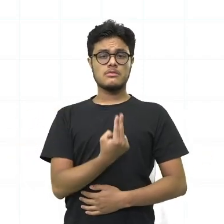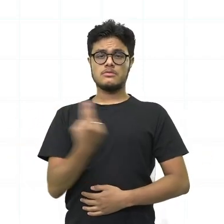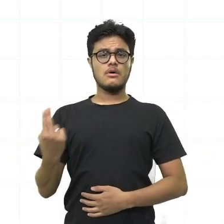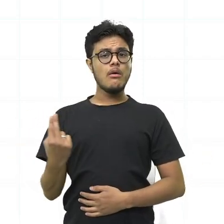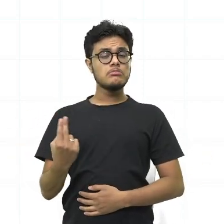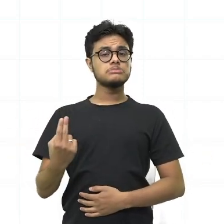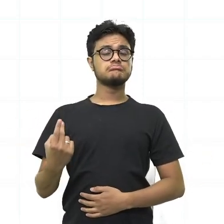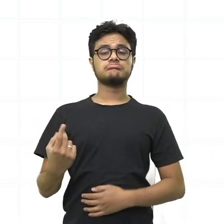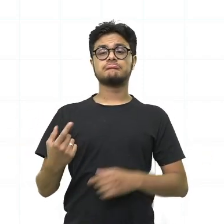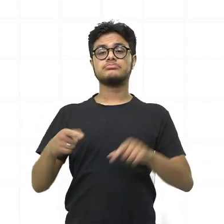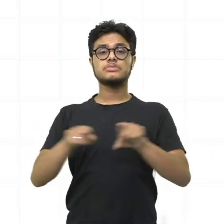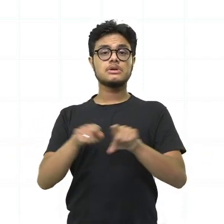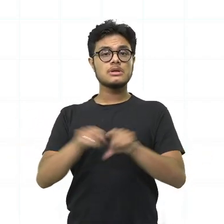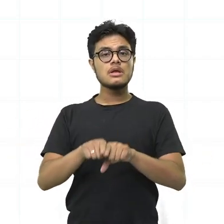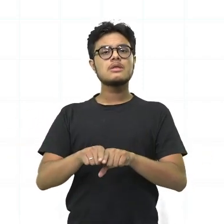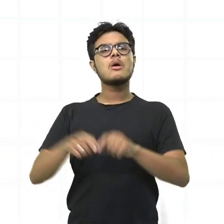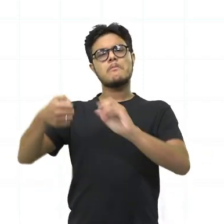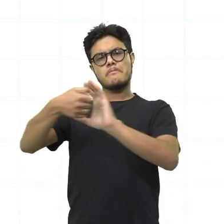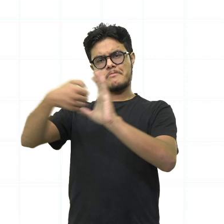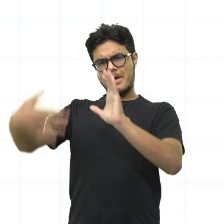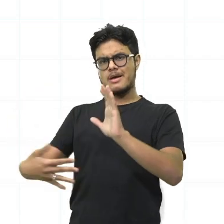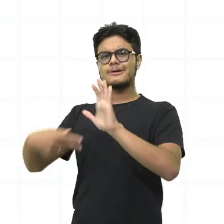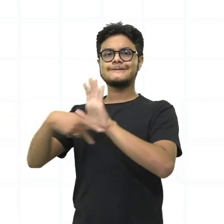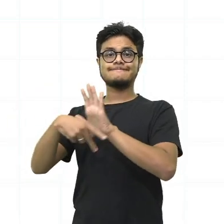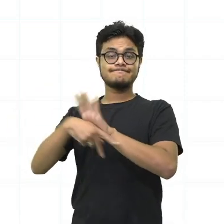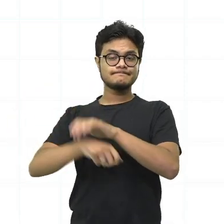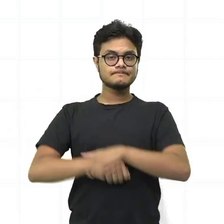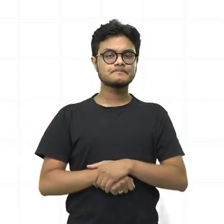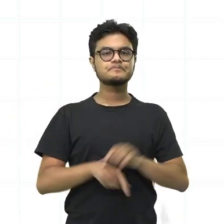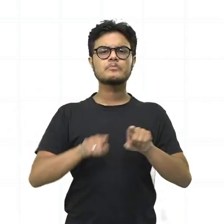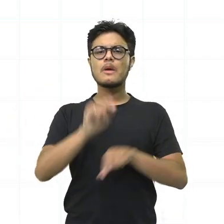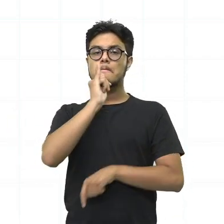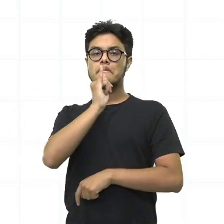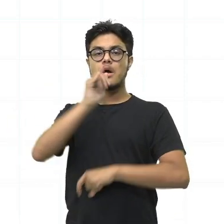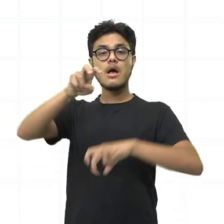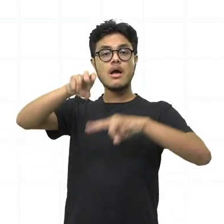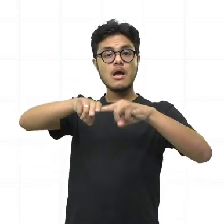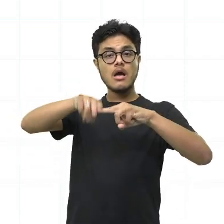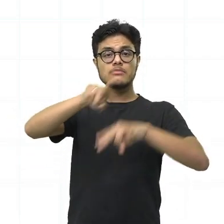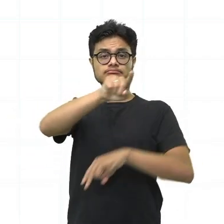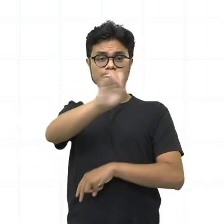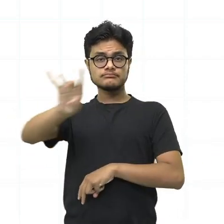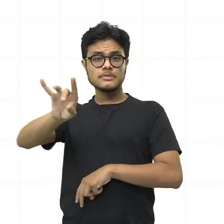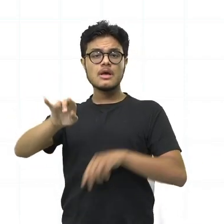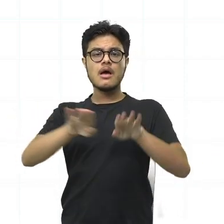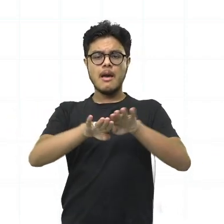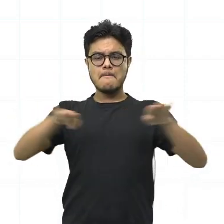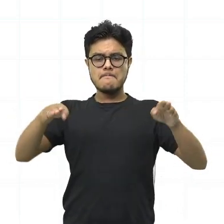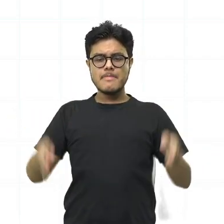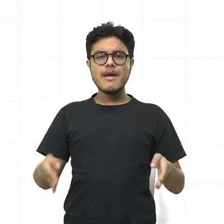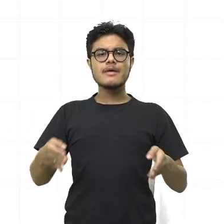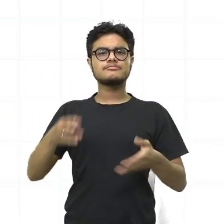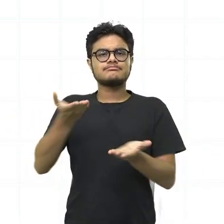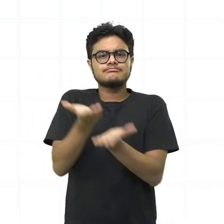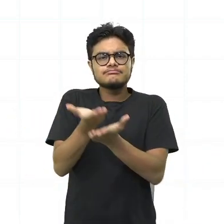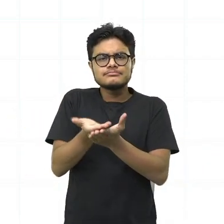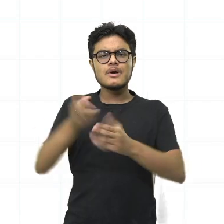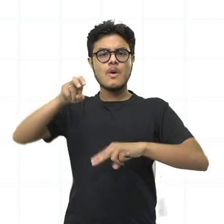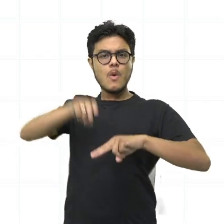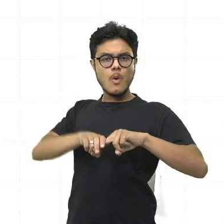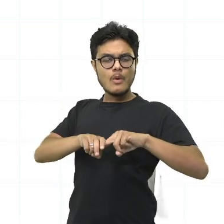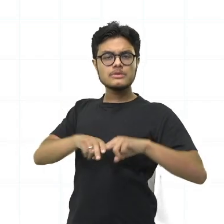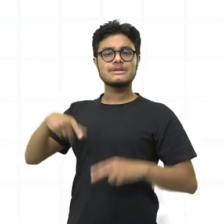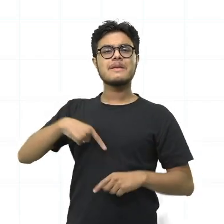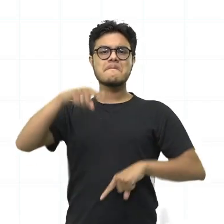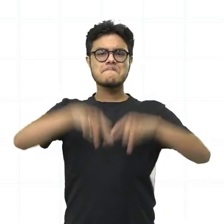nome e esse meu nome tem uma classificação. A cadeira que vocês estão sentados, a carteira que vocês estão sentados, né? Esse objeto ele